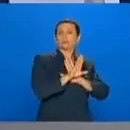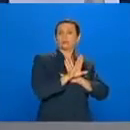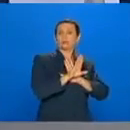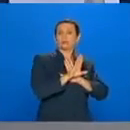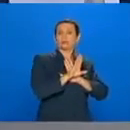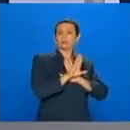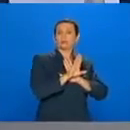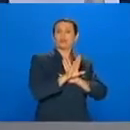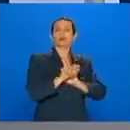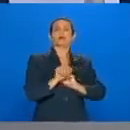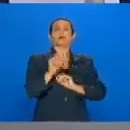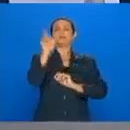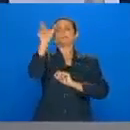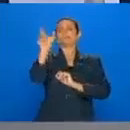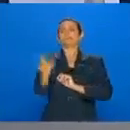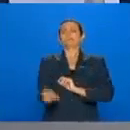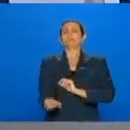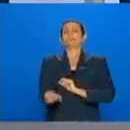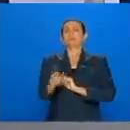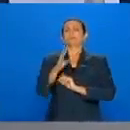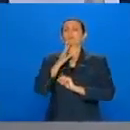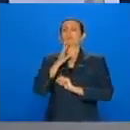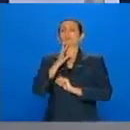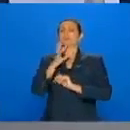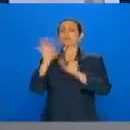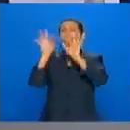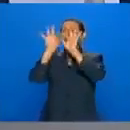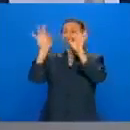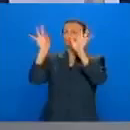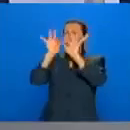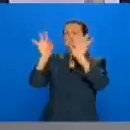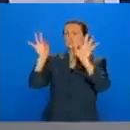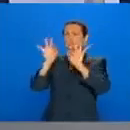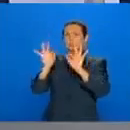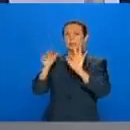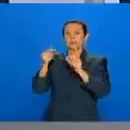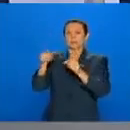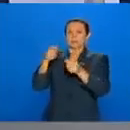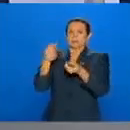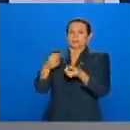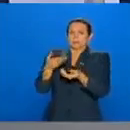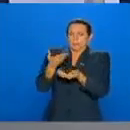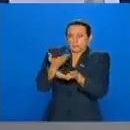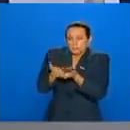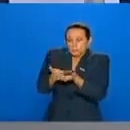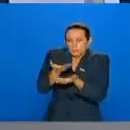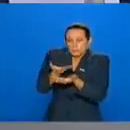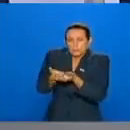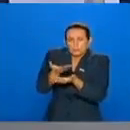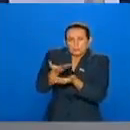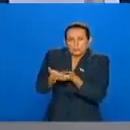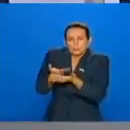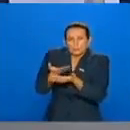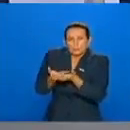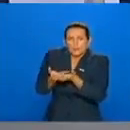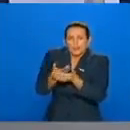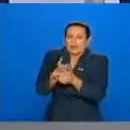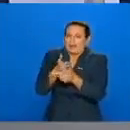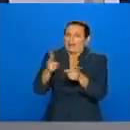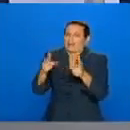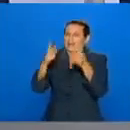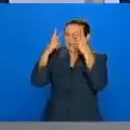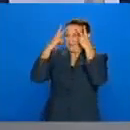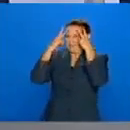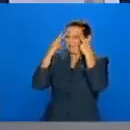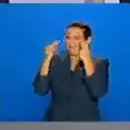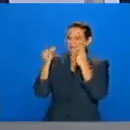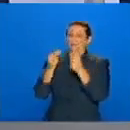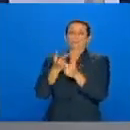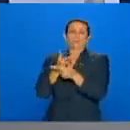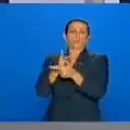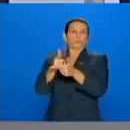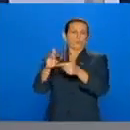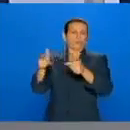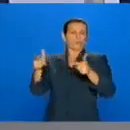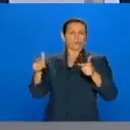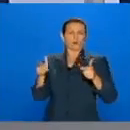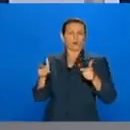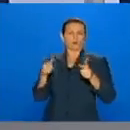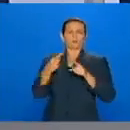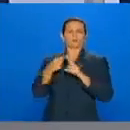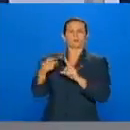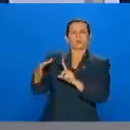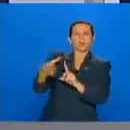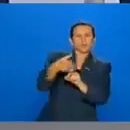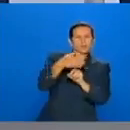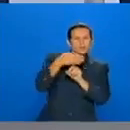estrutura, é aquele que precisa estudar, pois esse não é um processo natural. Nós só vamos conseguir se apropriar